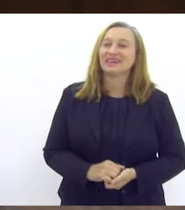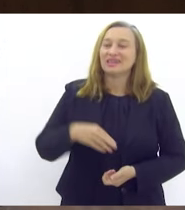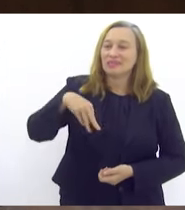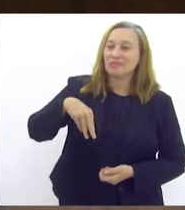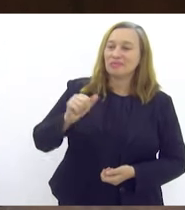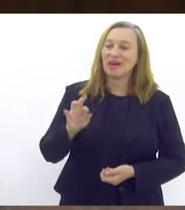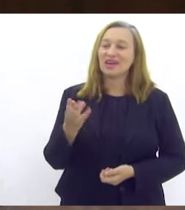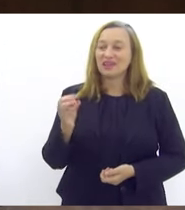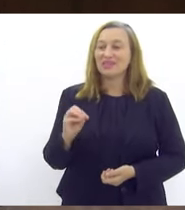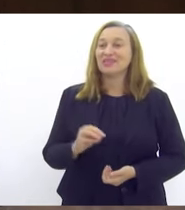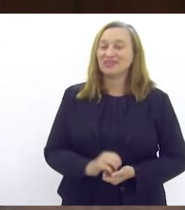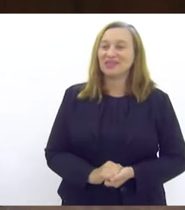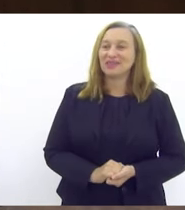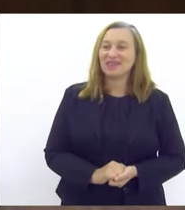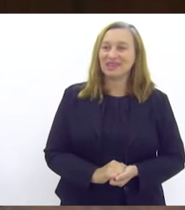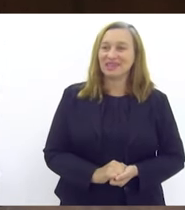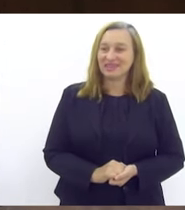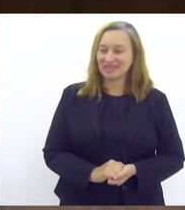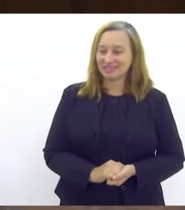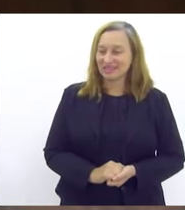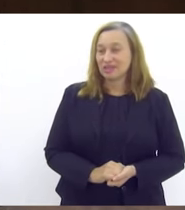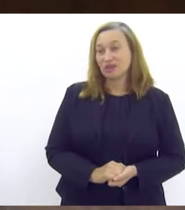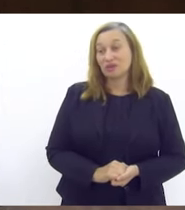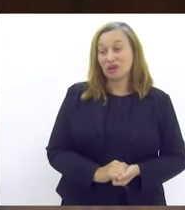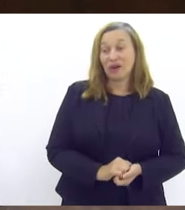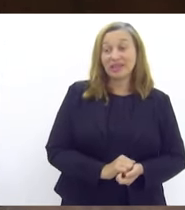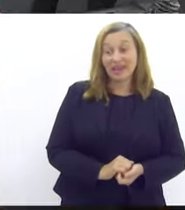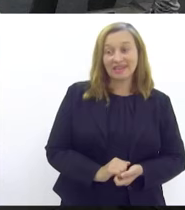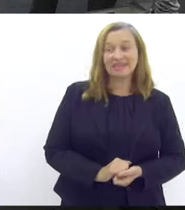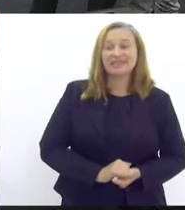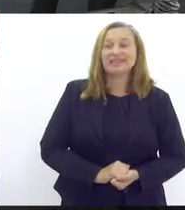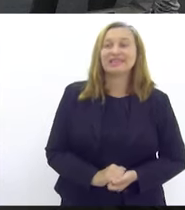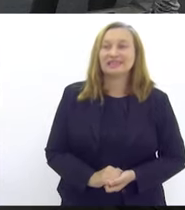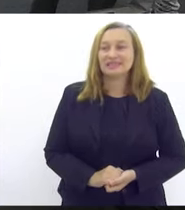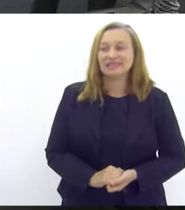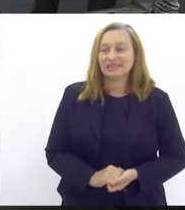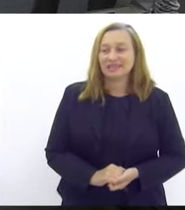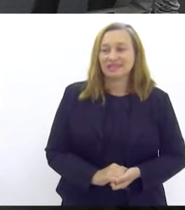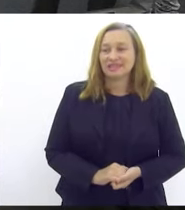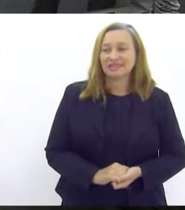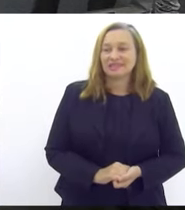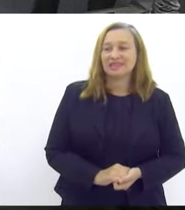Para dar, consignar aí meus parabéns a ele também. Obrigada.